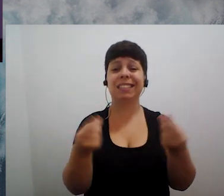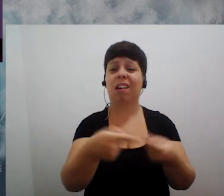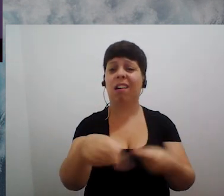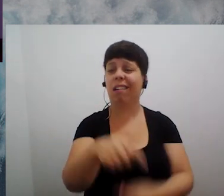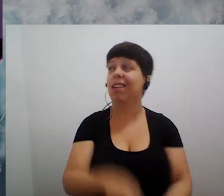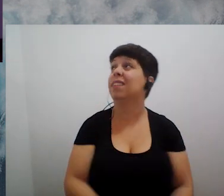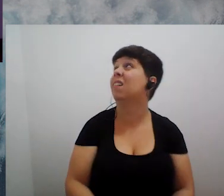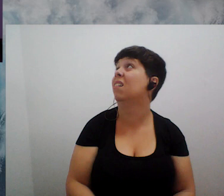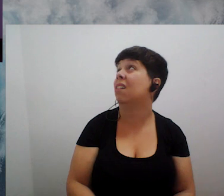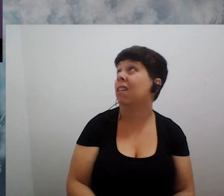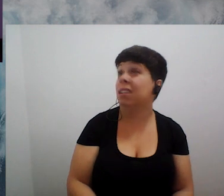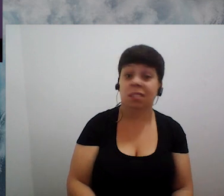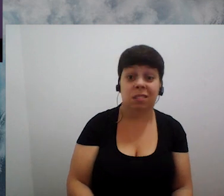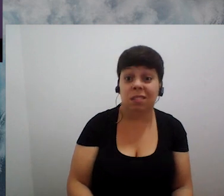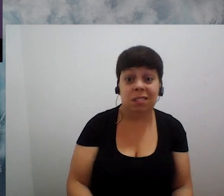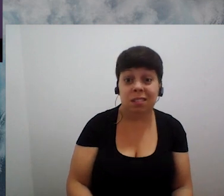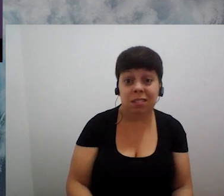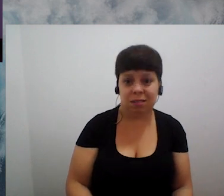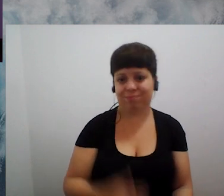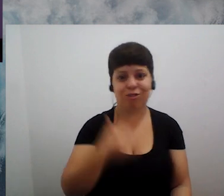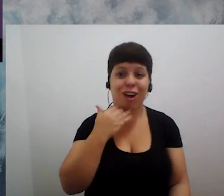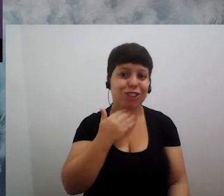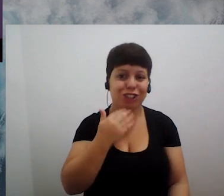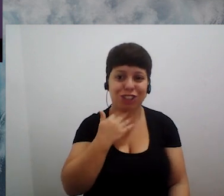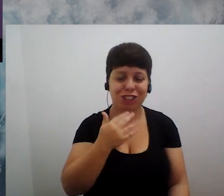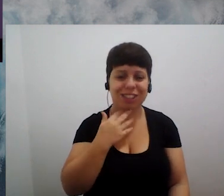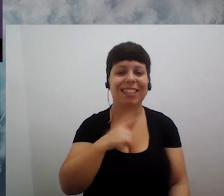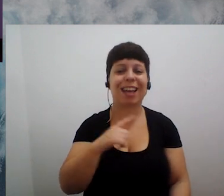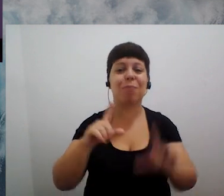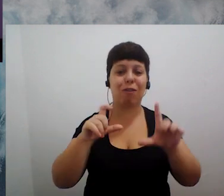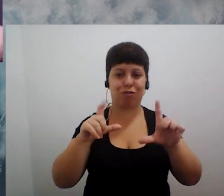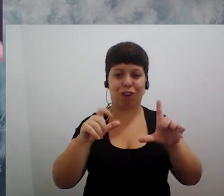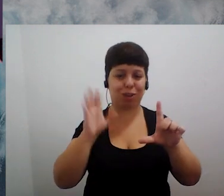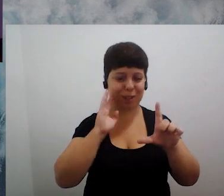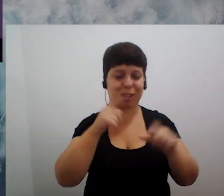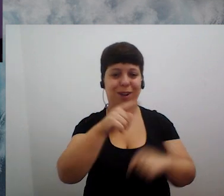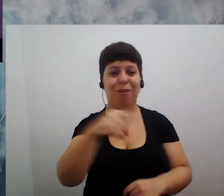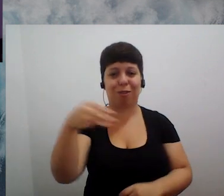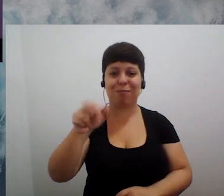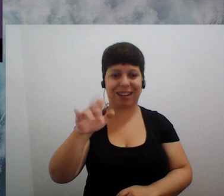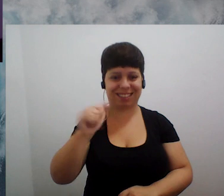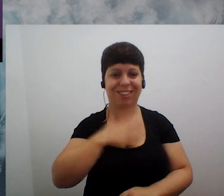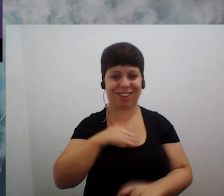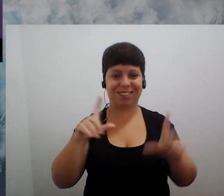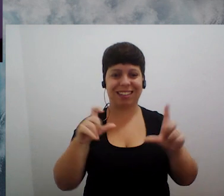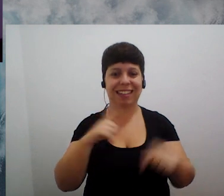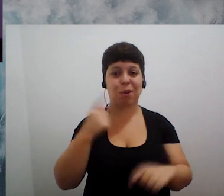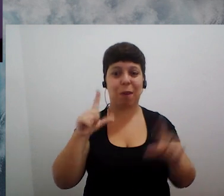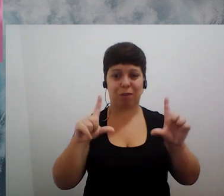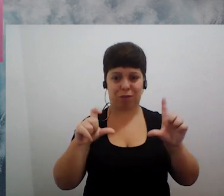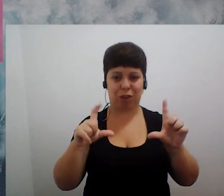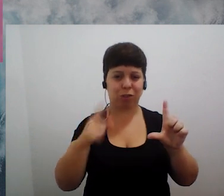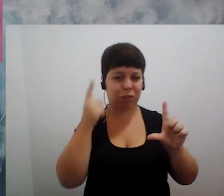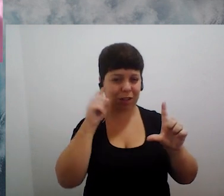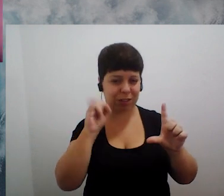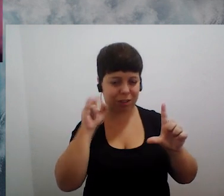sem necessariamente isso fazer sentido. Por outro lado, tem uma foto muito legal, Marcelo, que gosta de foto, tem uma foto que